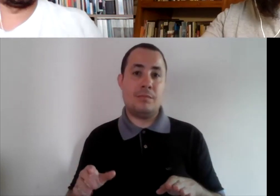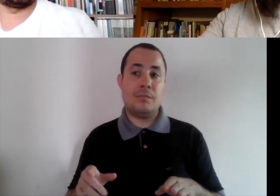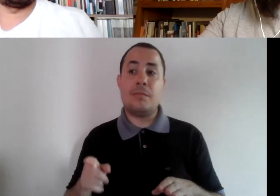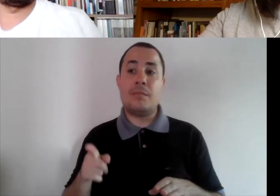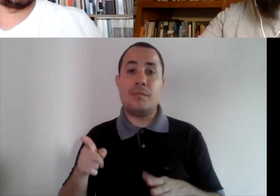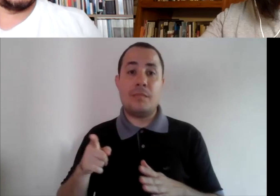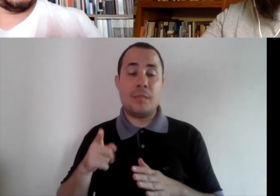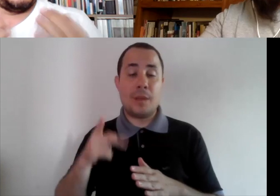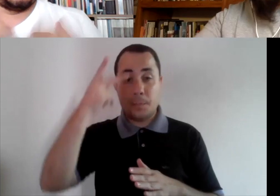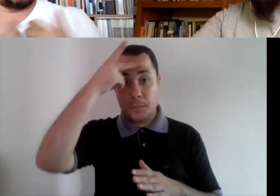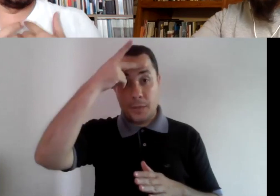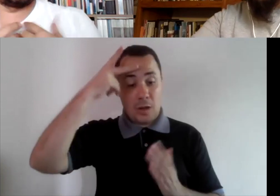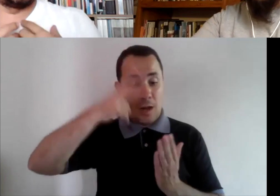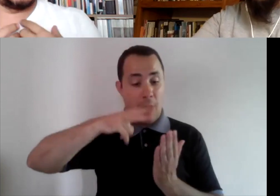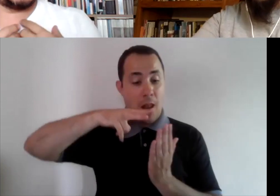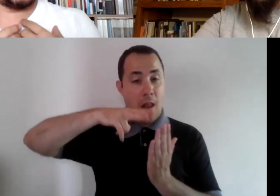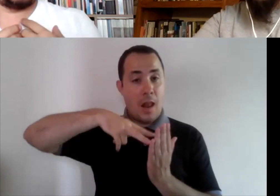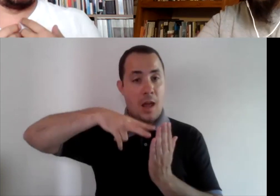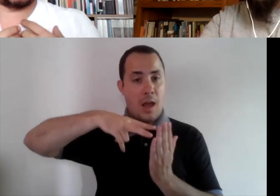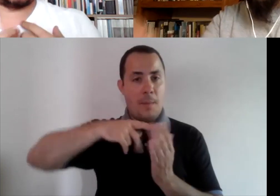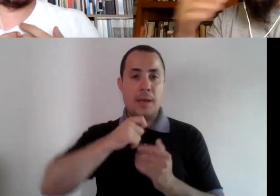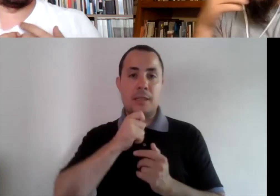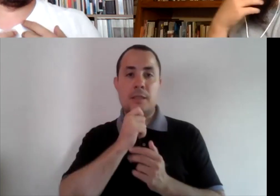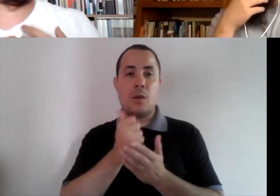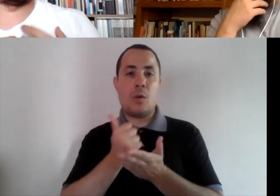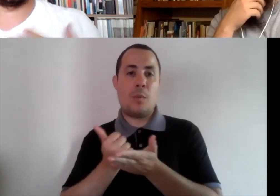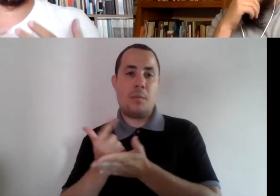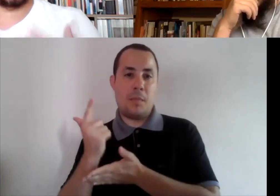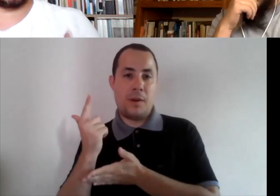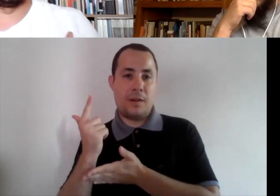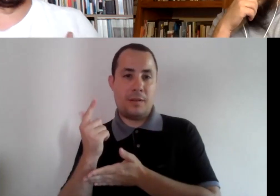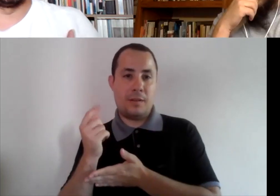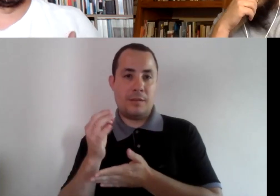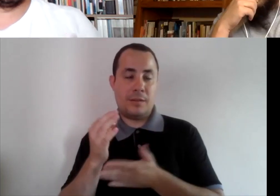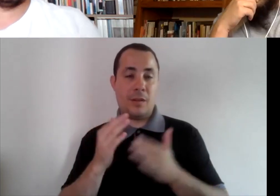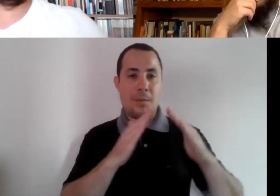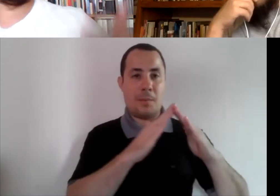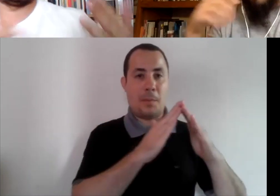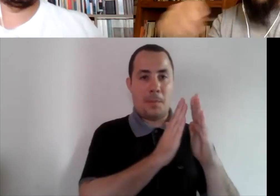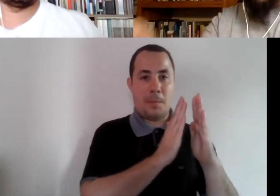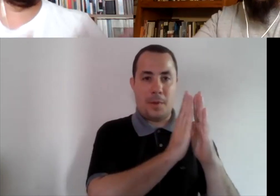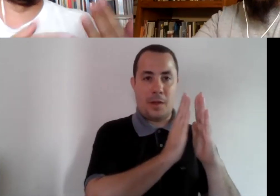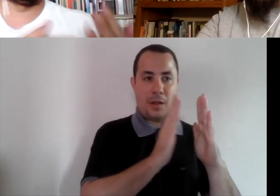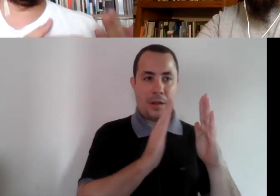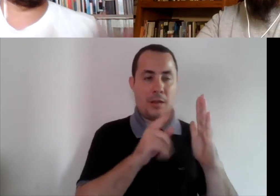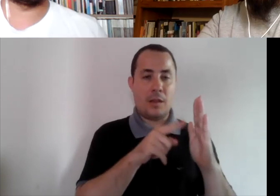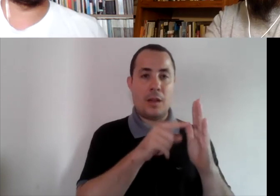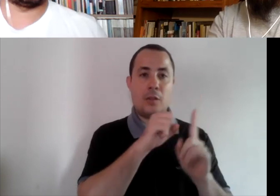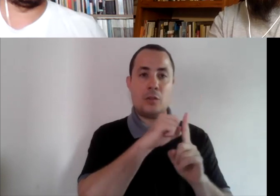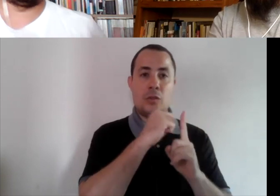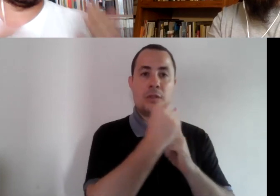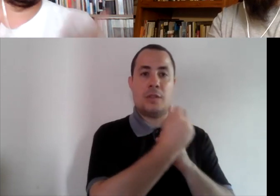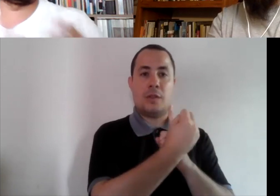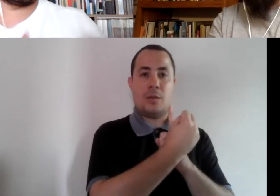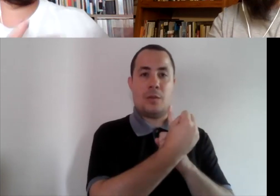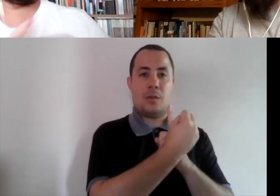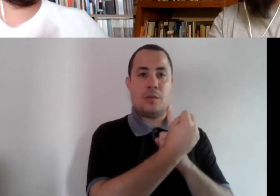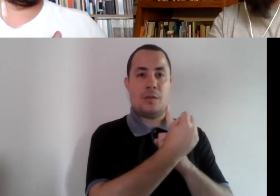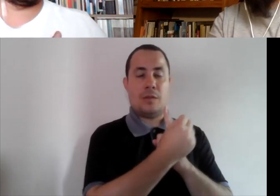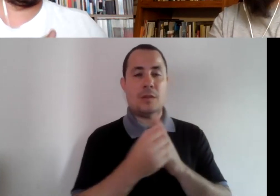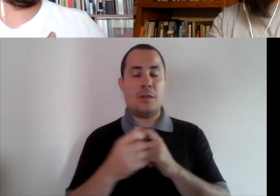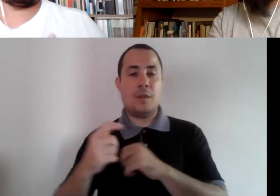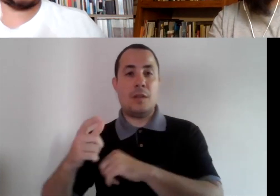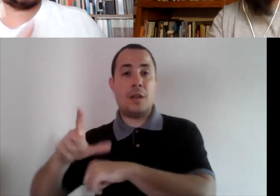comprar. Eu acho isso interessante. A biblioteca tem uma função social que a livraria não pode ter. A livraria é um lugar